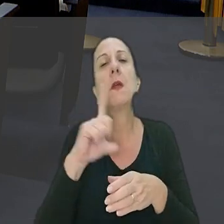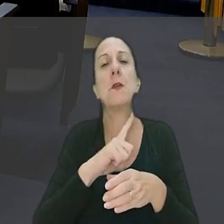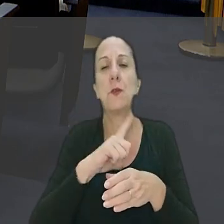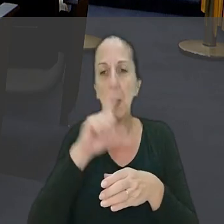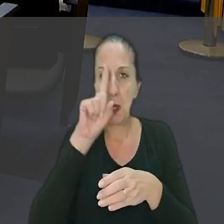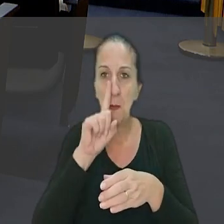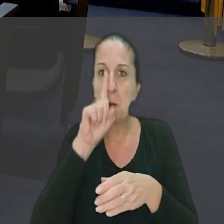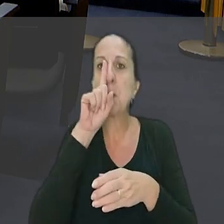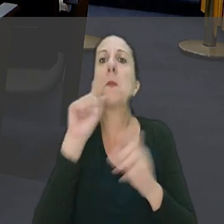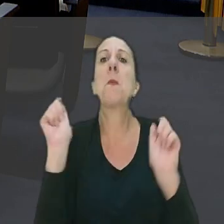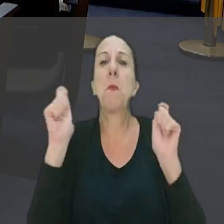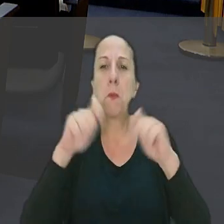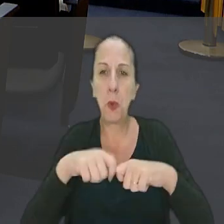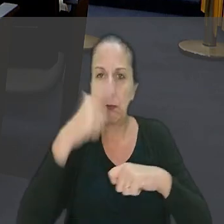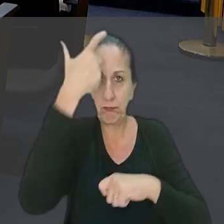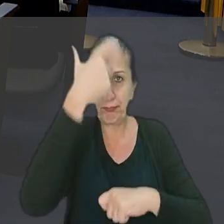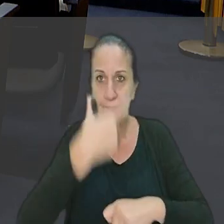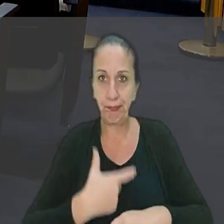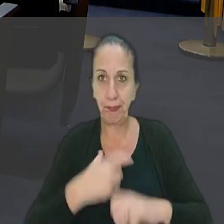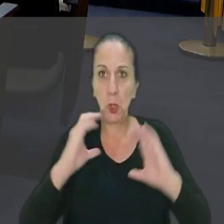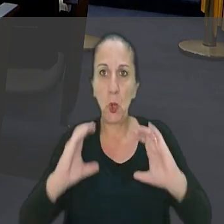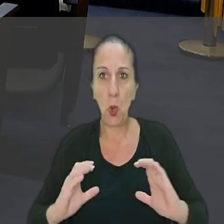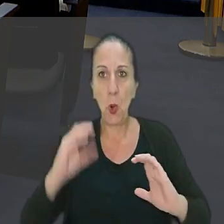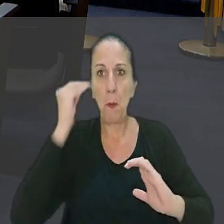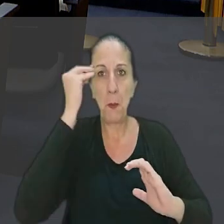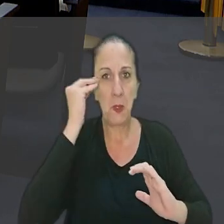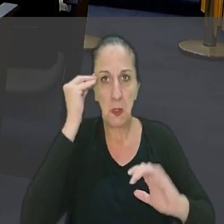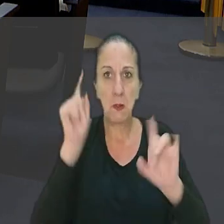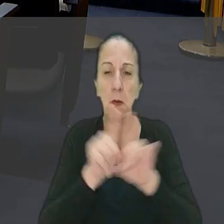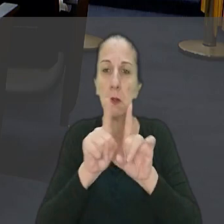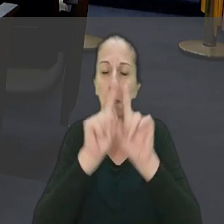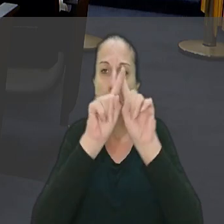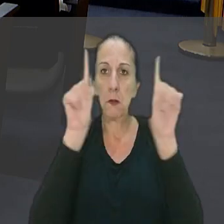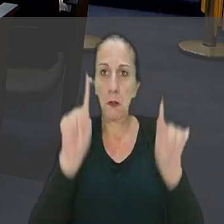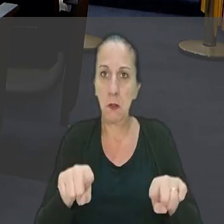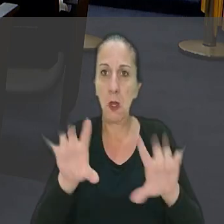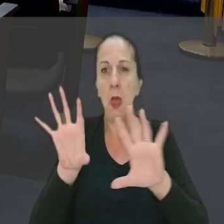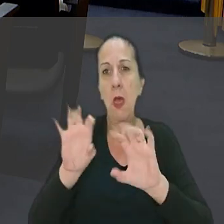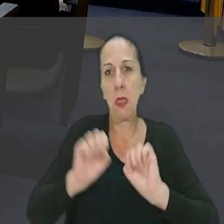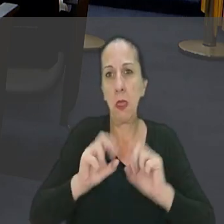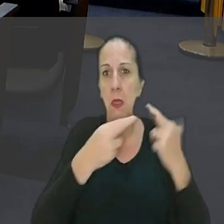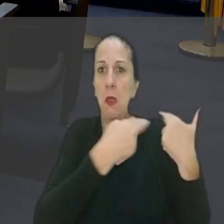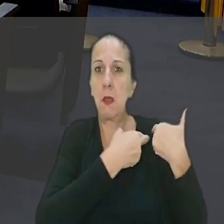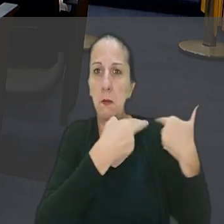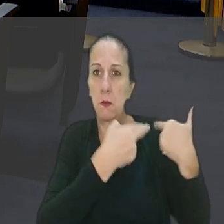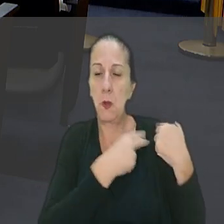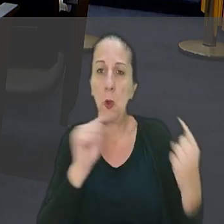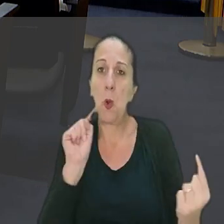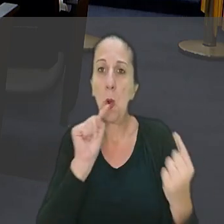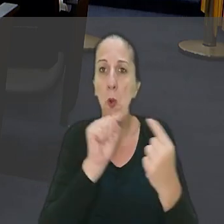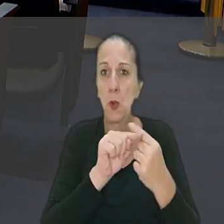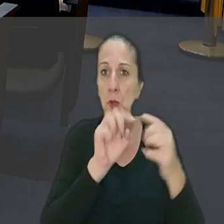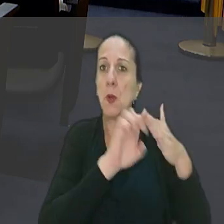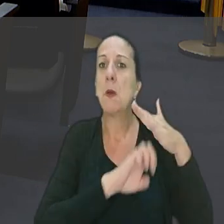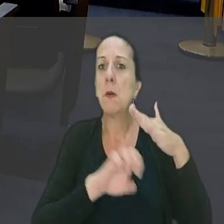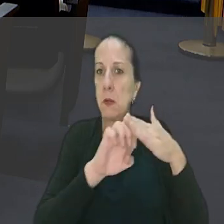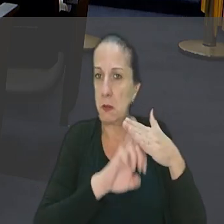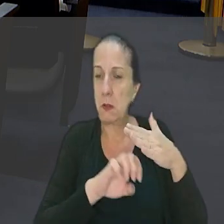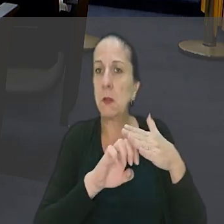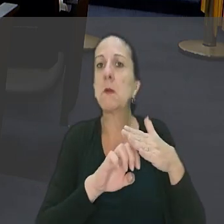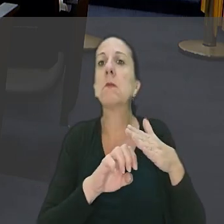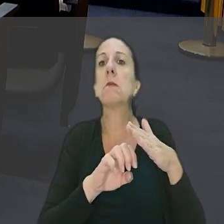que a existência de risco potencial à integridade física e psíquica do empregado atrai a responsabilidade objetiva do